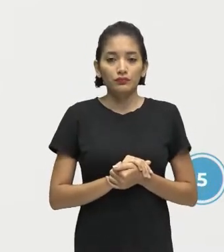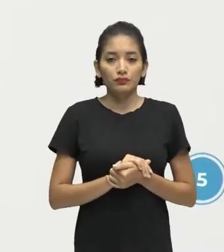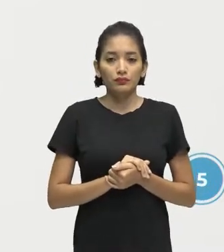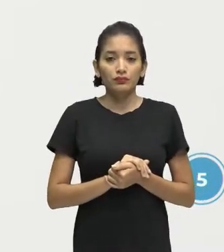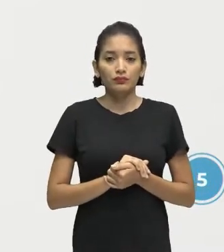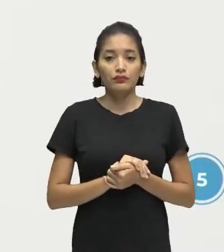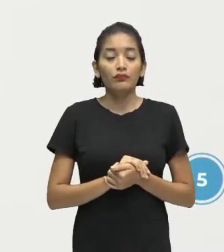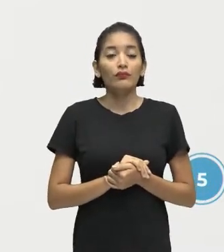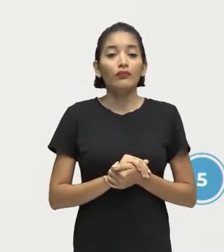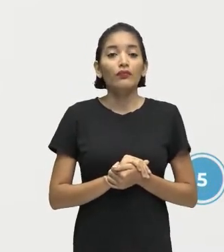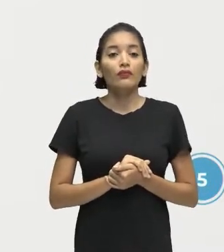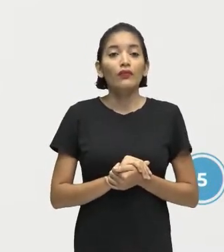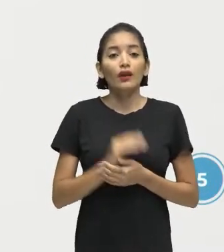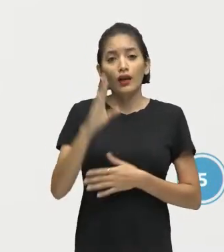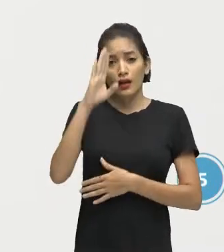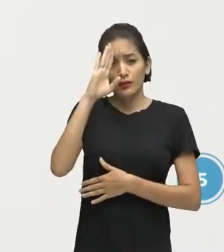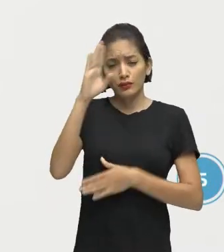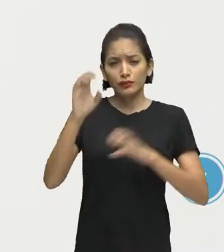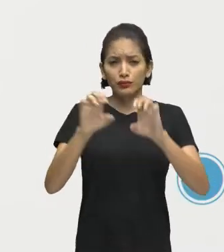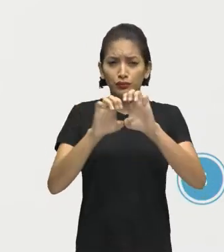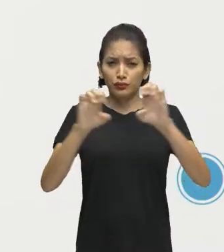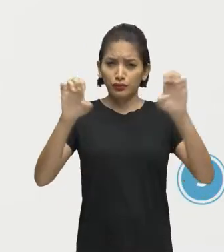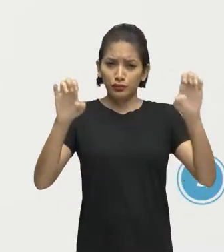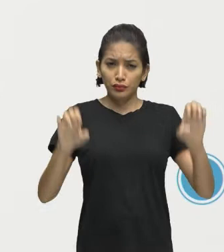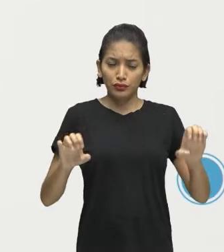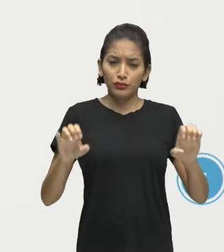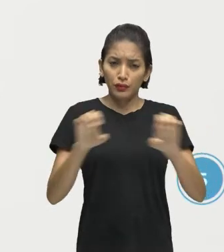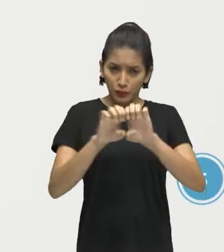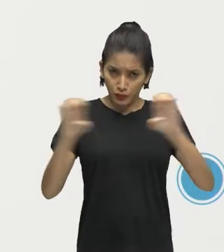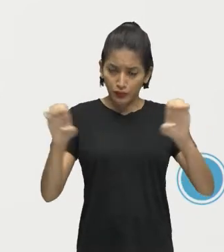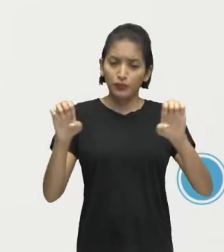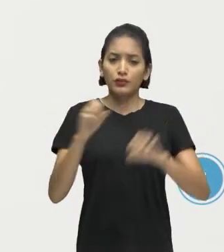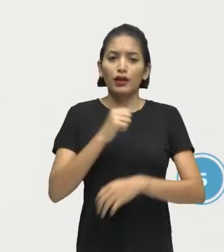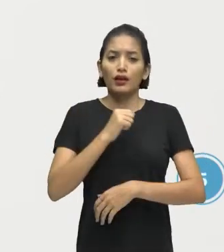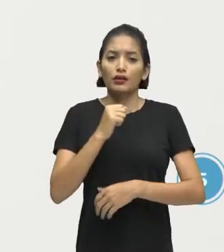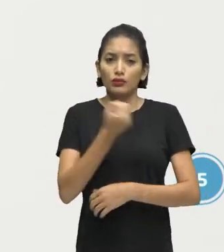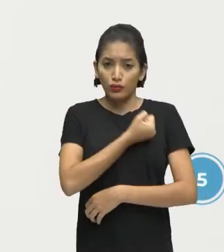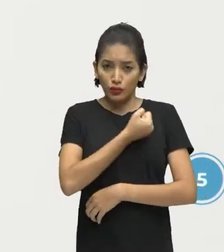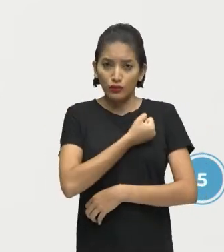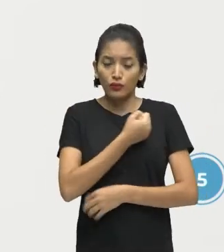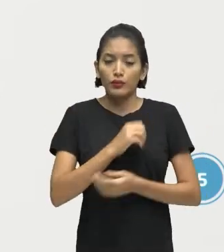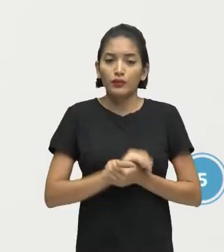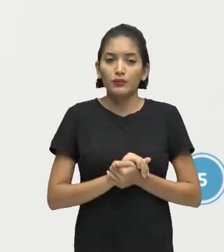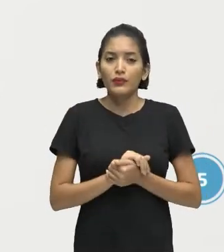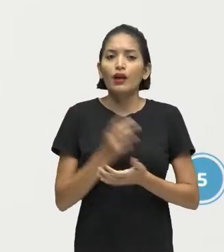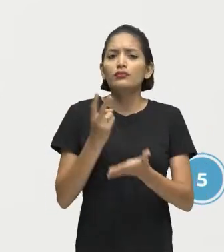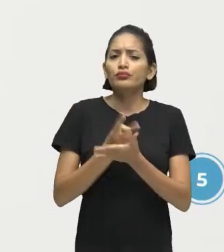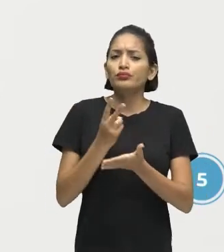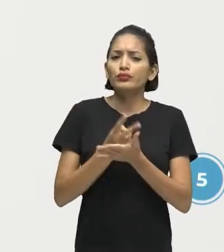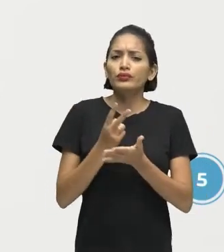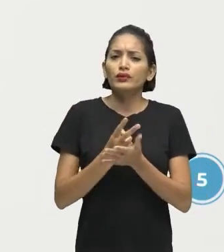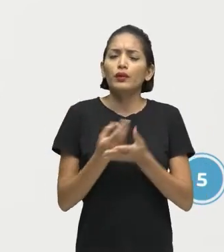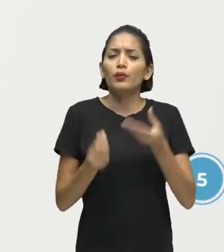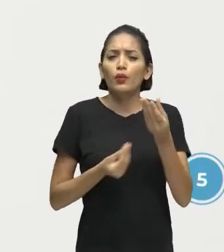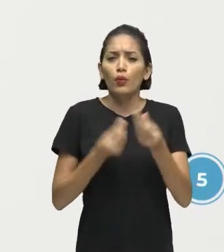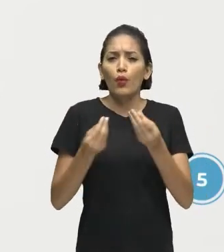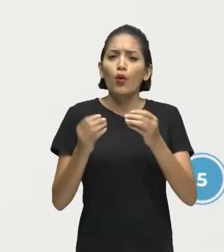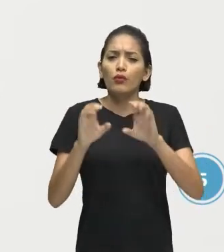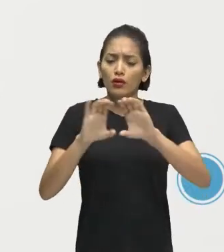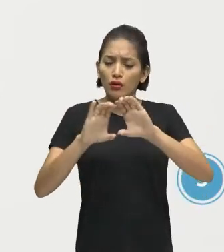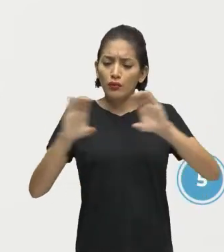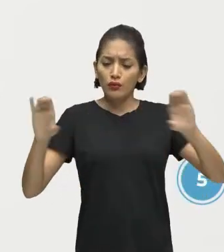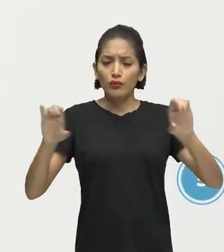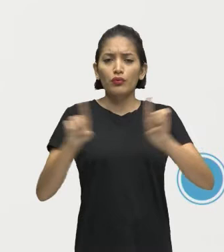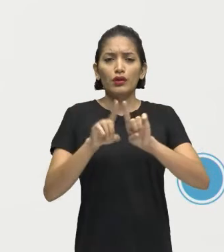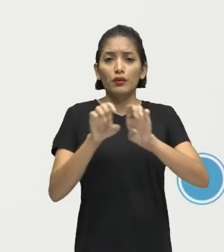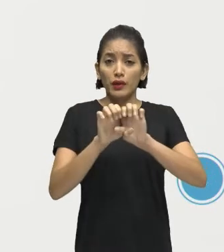Principais aplicações das expressões algébricas. As expressões são empregadas com mais frequência em fórmulas e equações, como